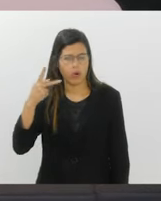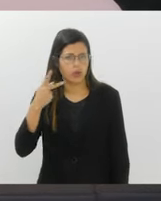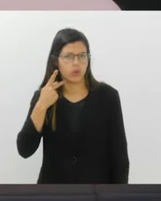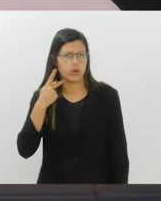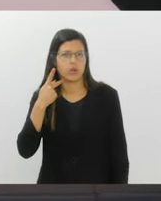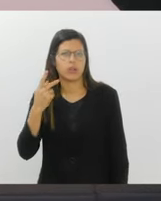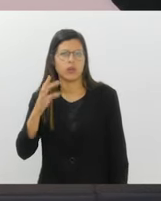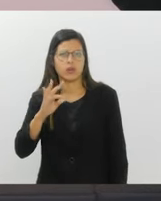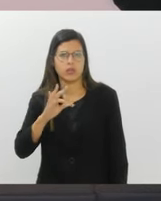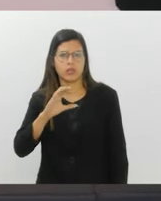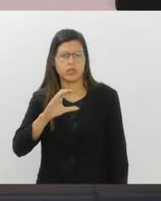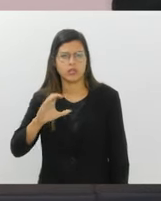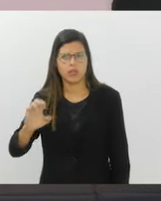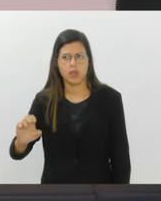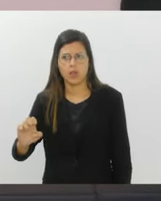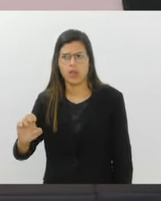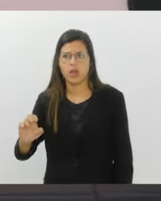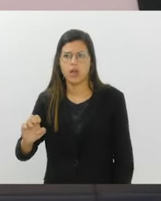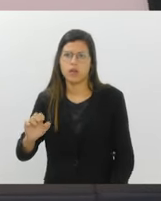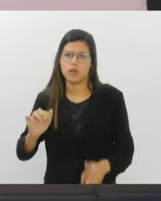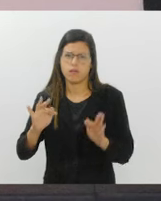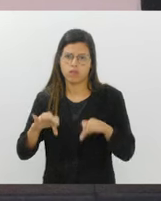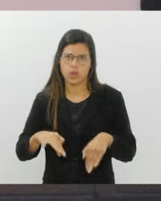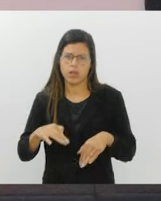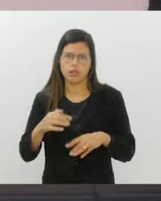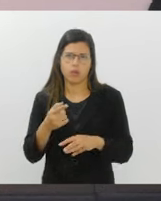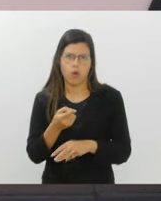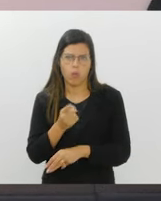a 1h30.